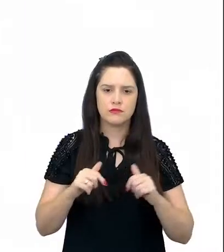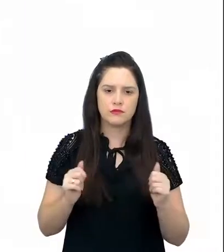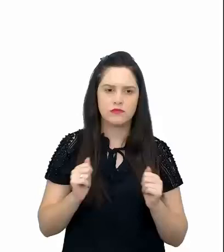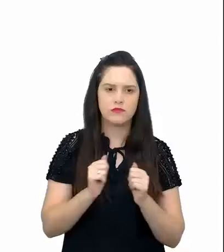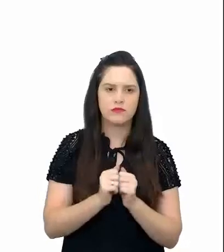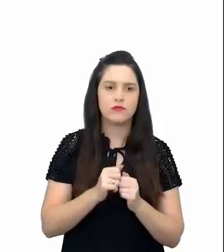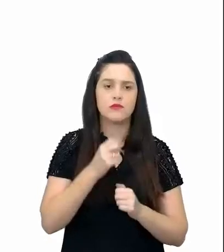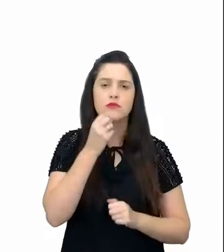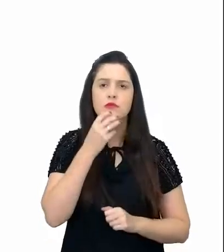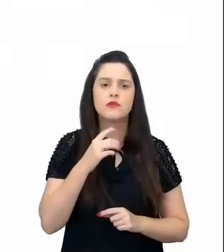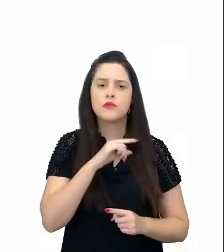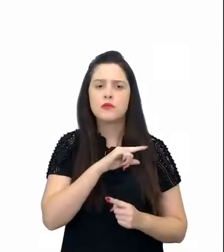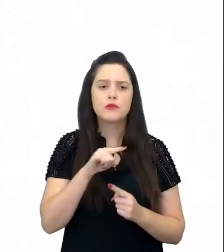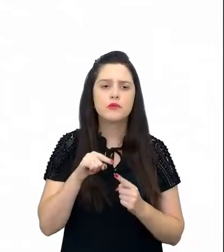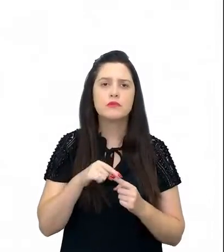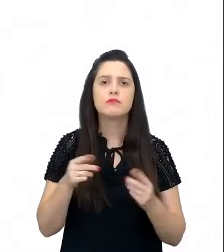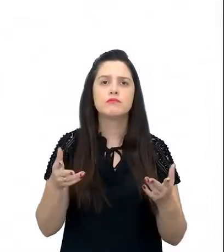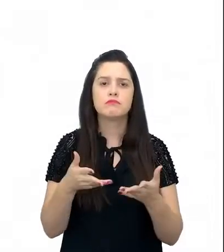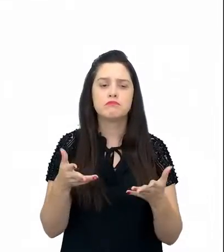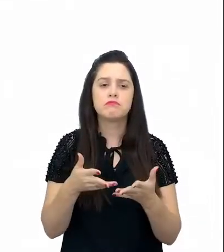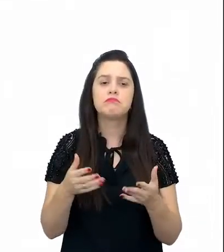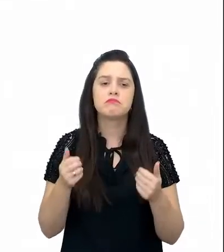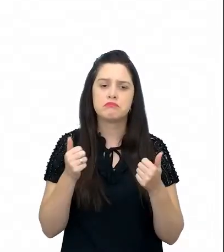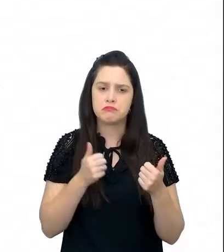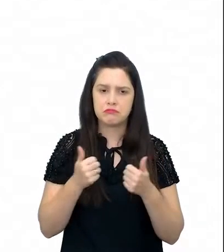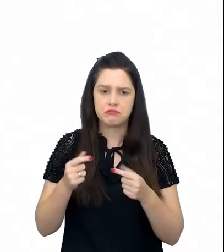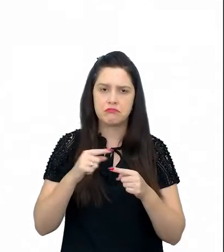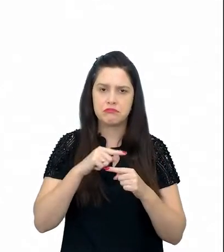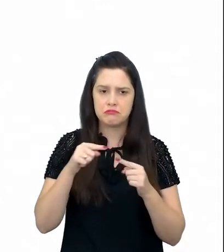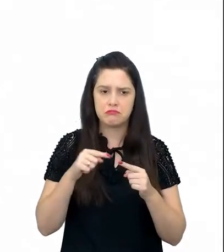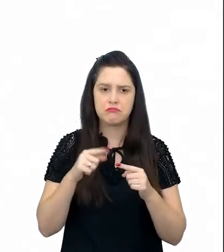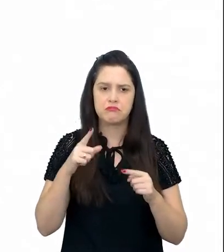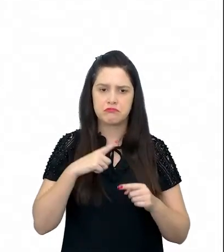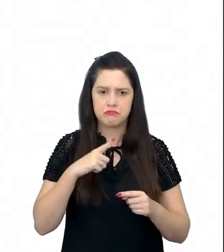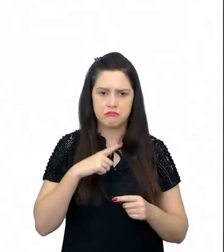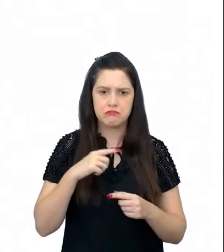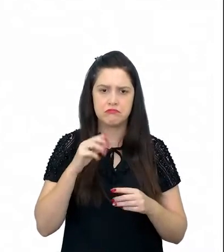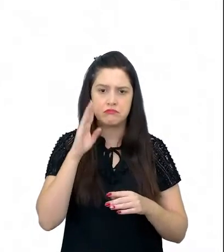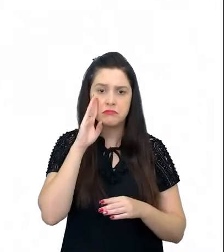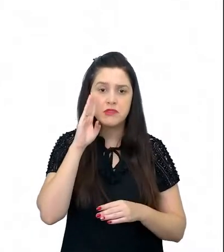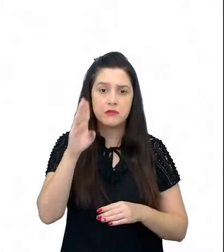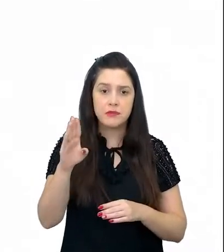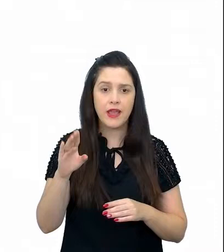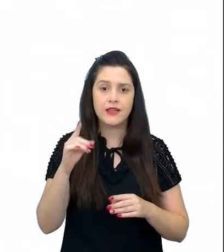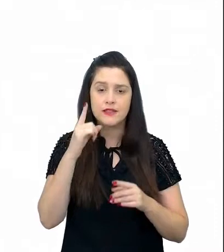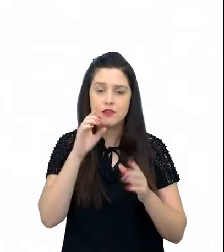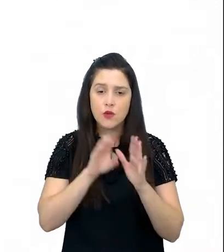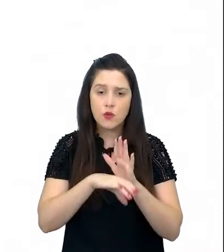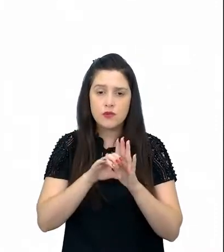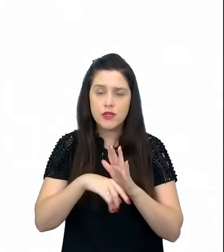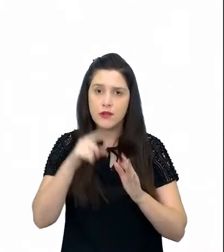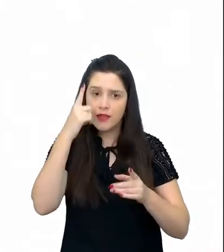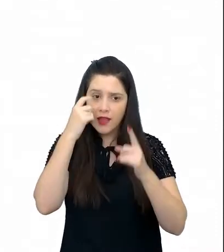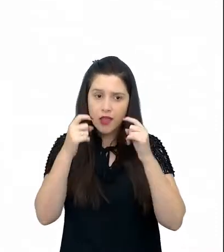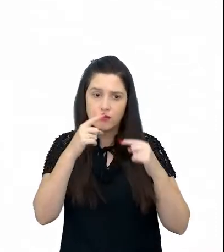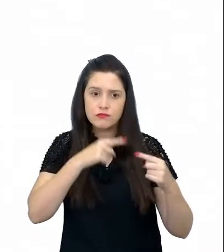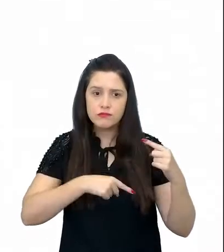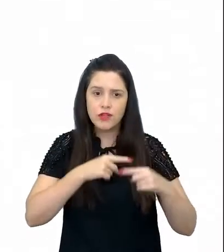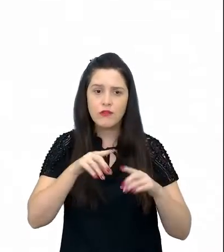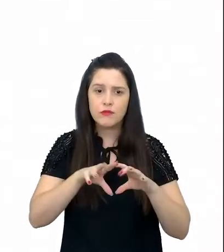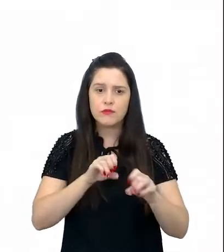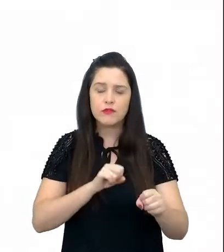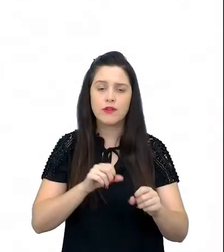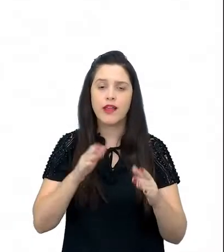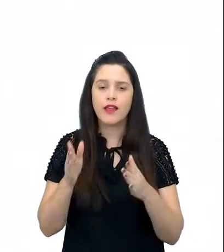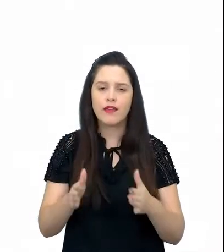Bom, o objetivo do dia de hoje, nós temos como objetivo revisitar os principais conceitos e ideias discutidas na formação de